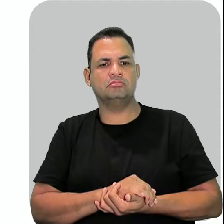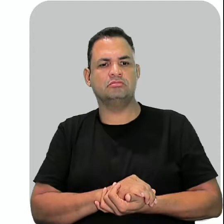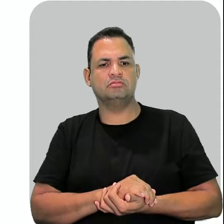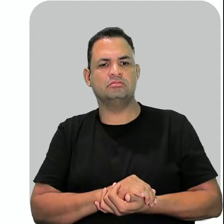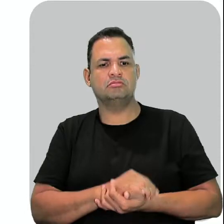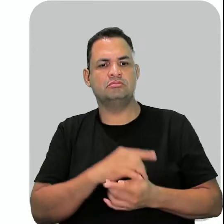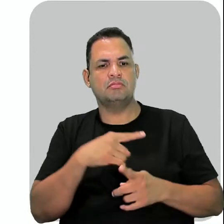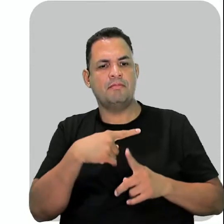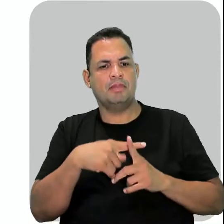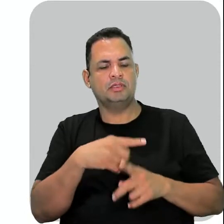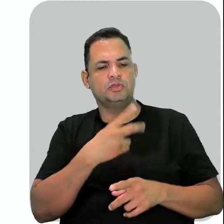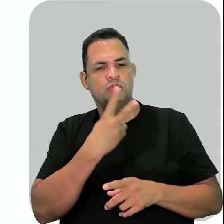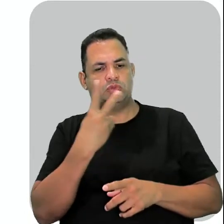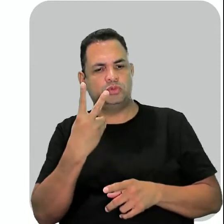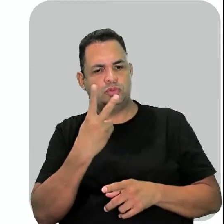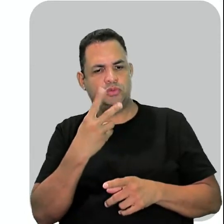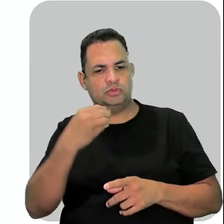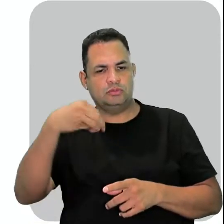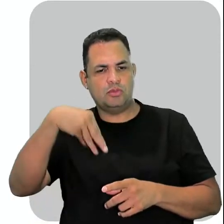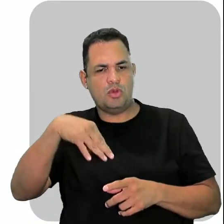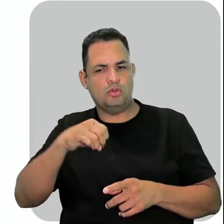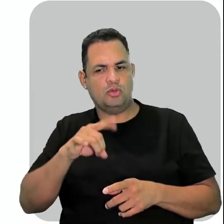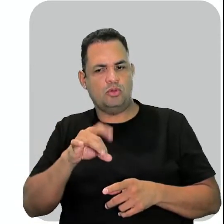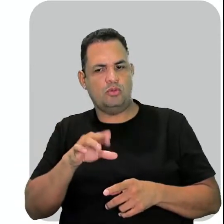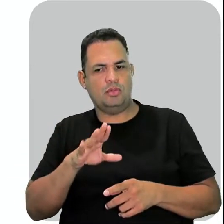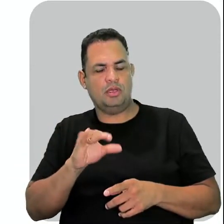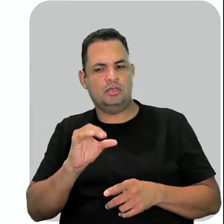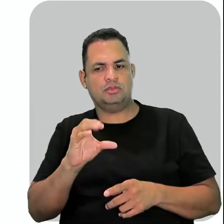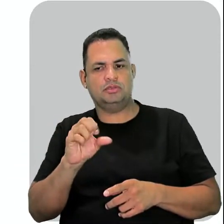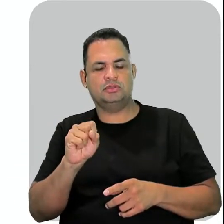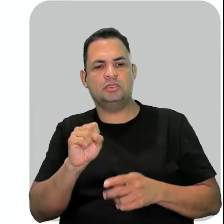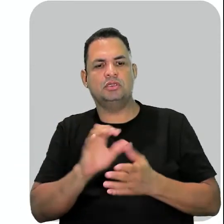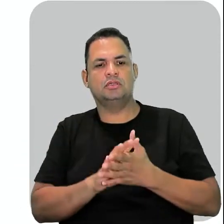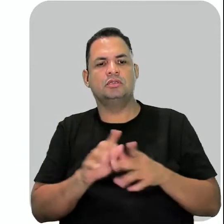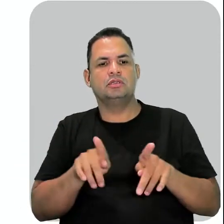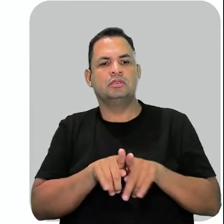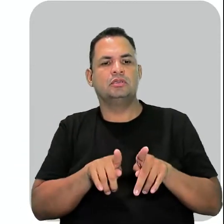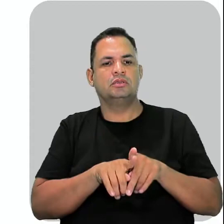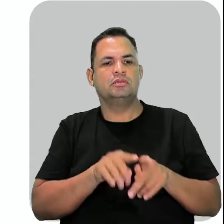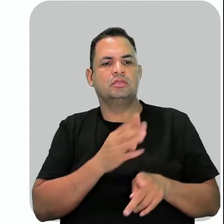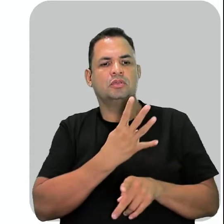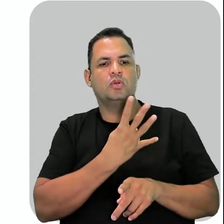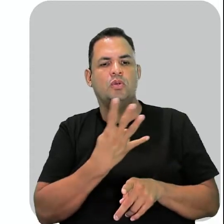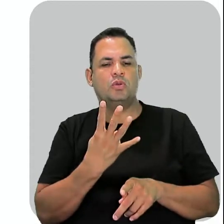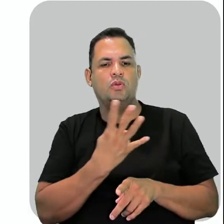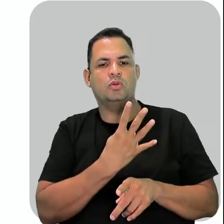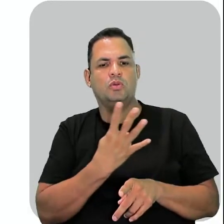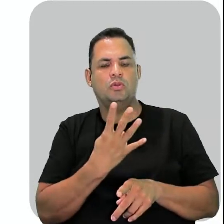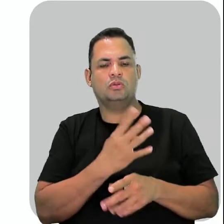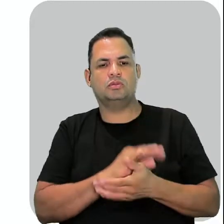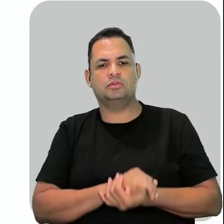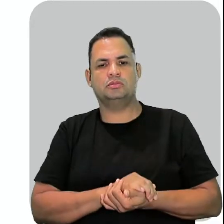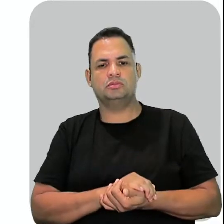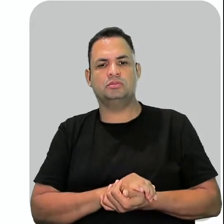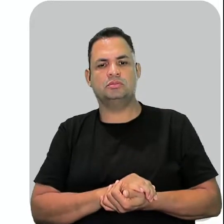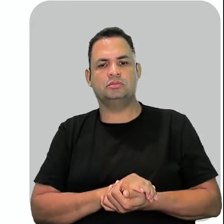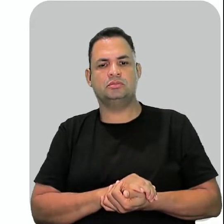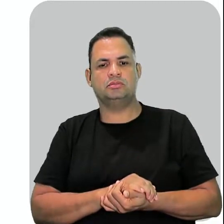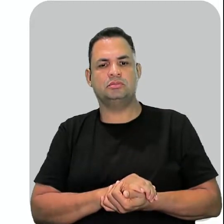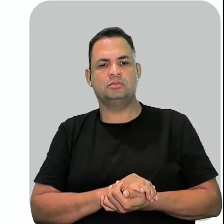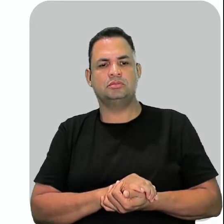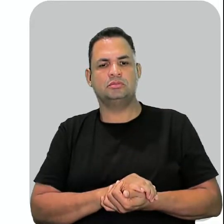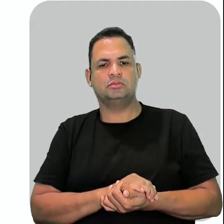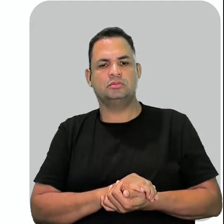tenho mais 2 monômeros. Então, no total, nós temos 4 monômeros aqui que vão se ligar. E